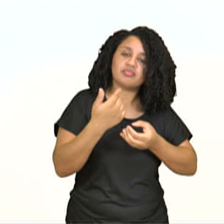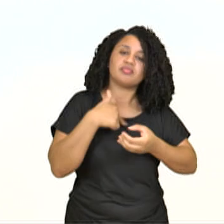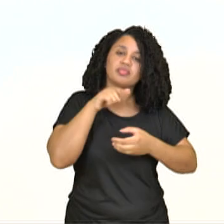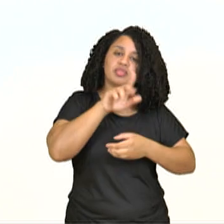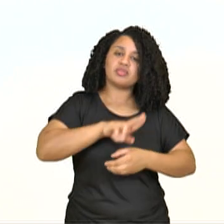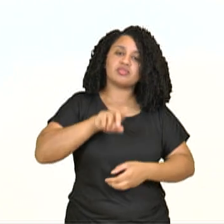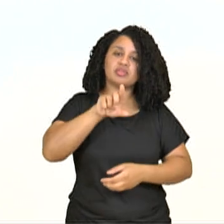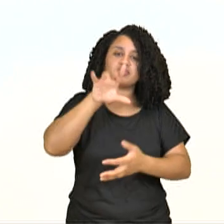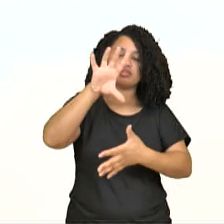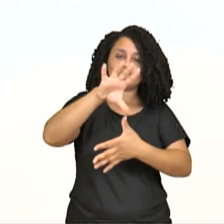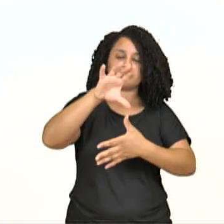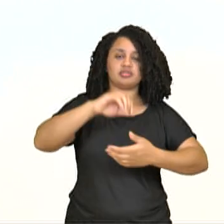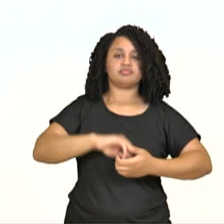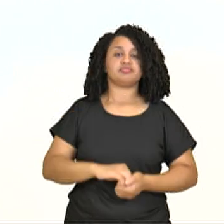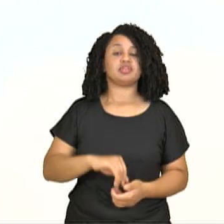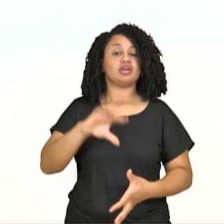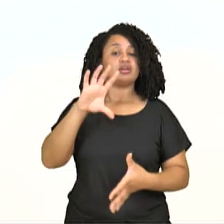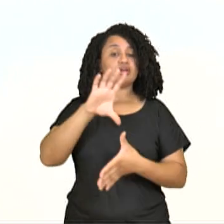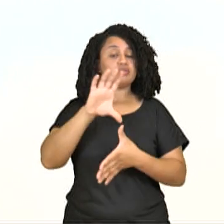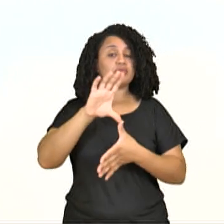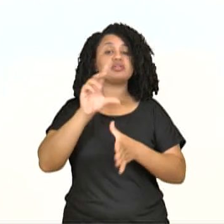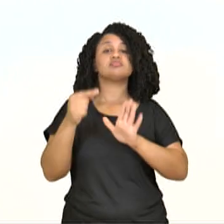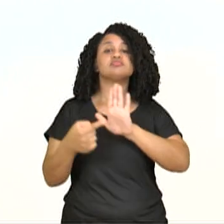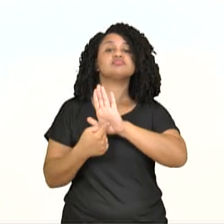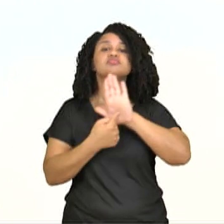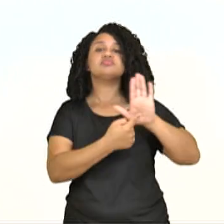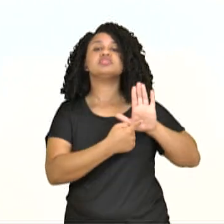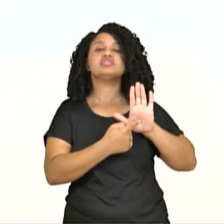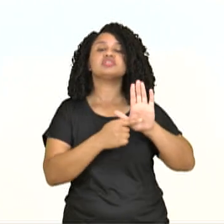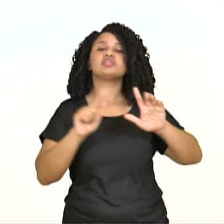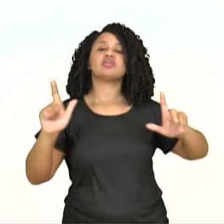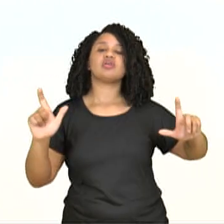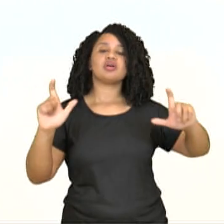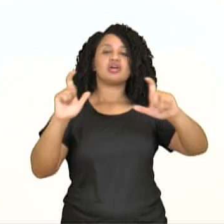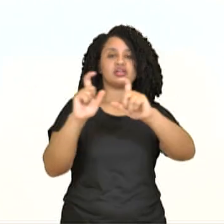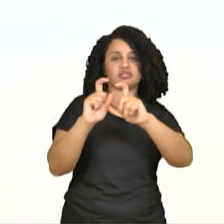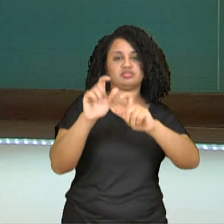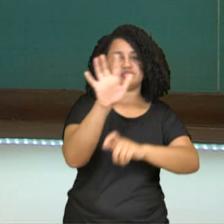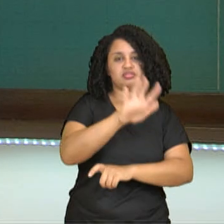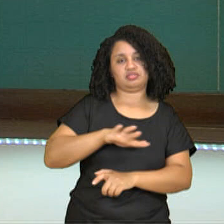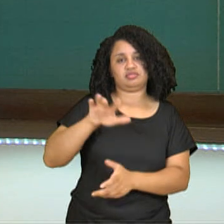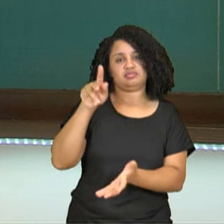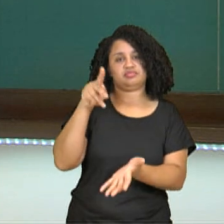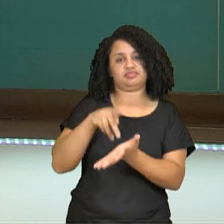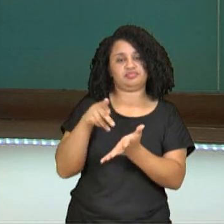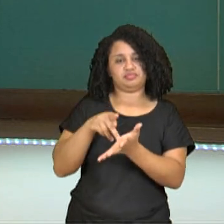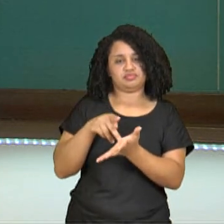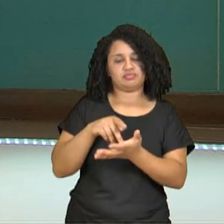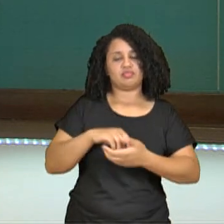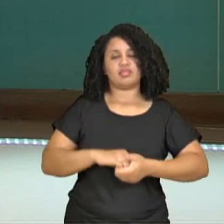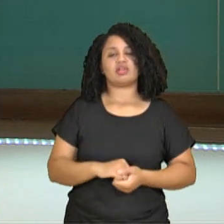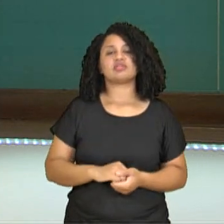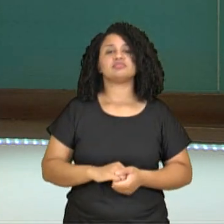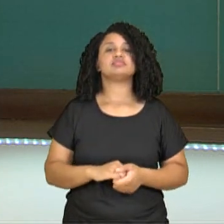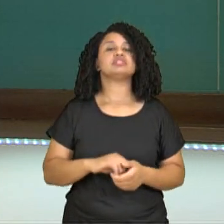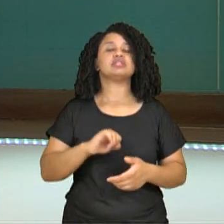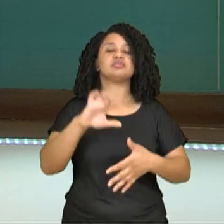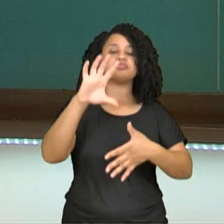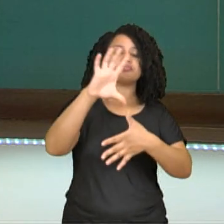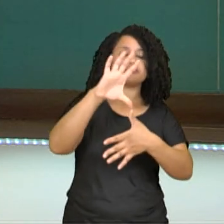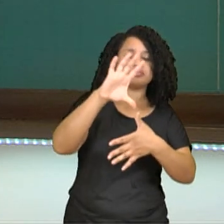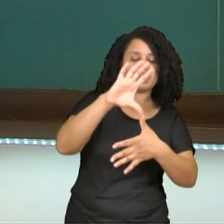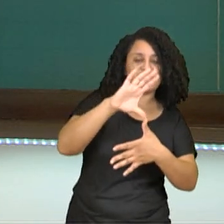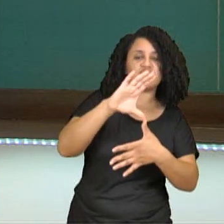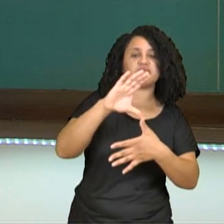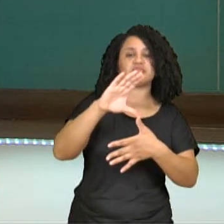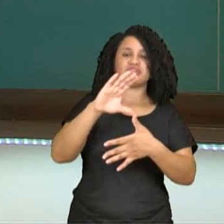mapa. Mapas são representações reduzidas da realidade. Quando estamos falando em mapas, estamos falando na